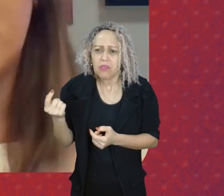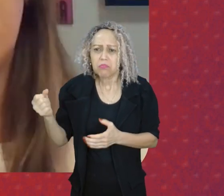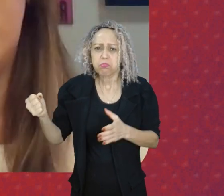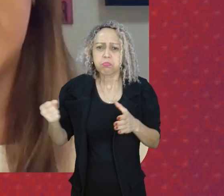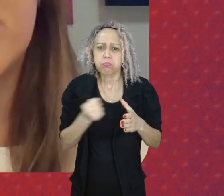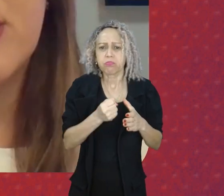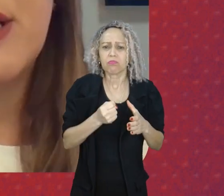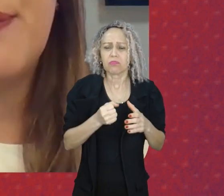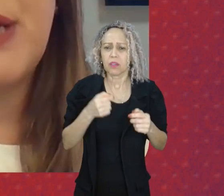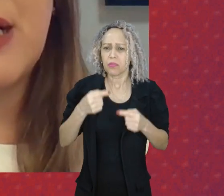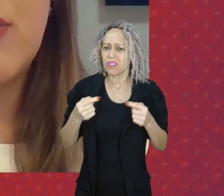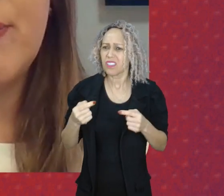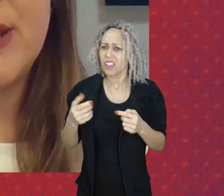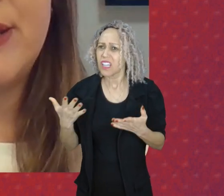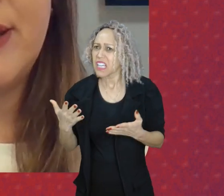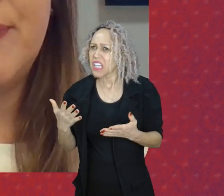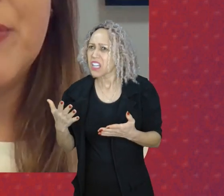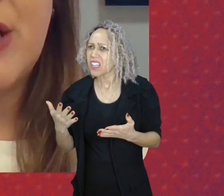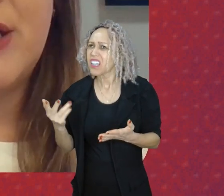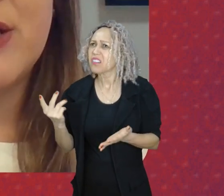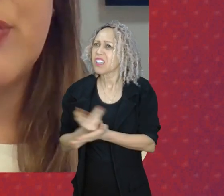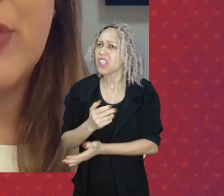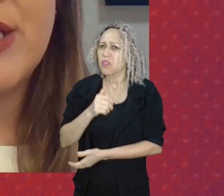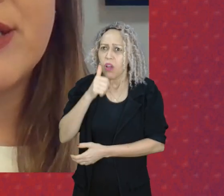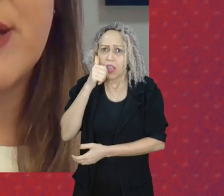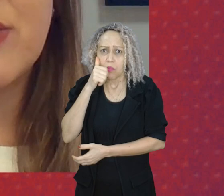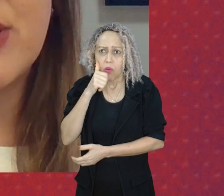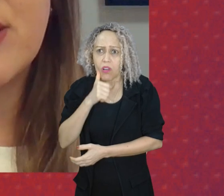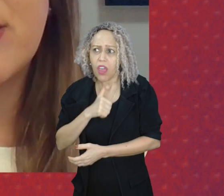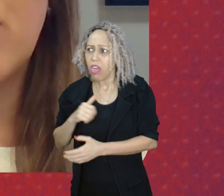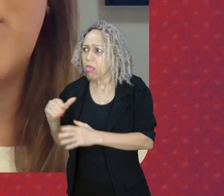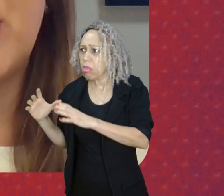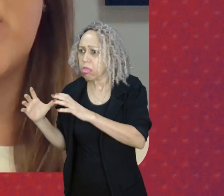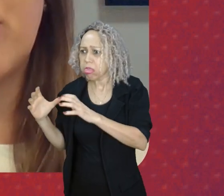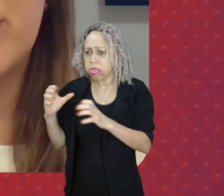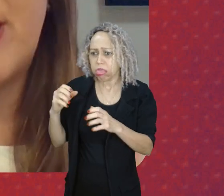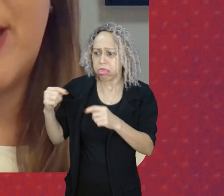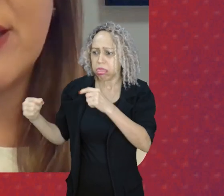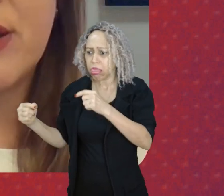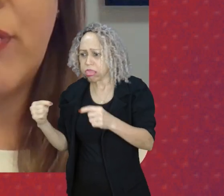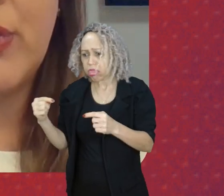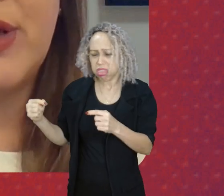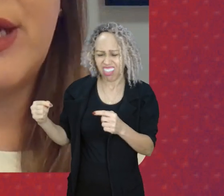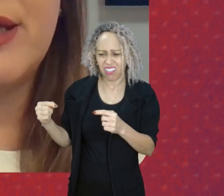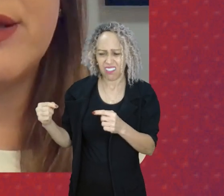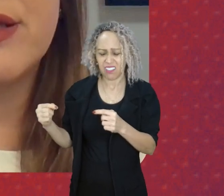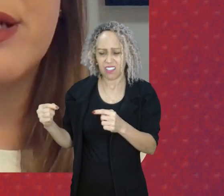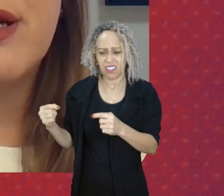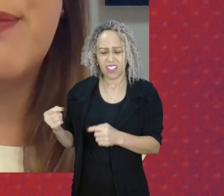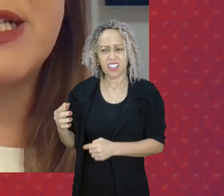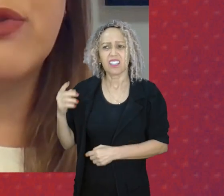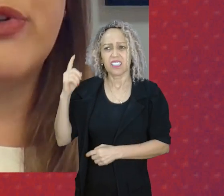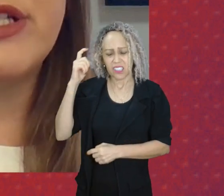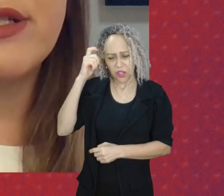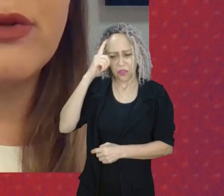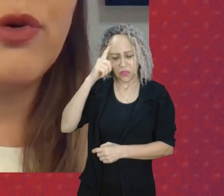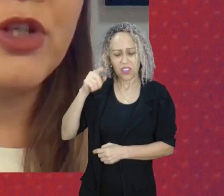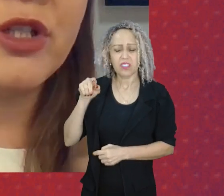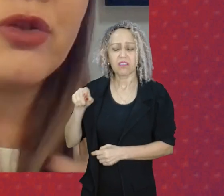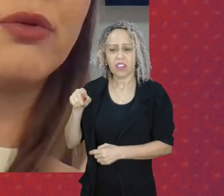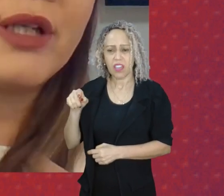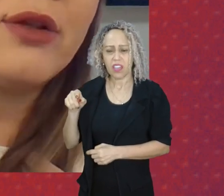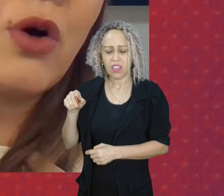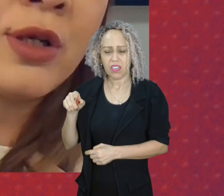tem mulheres unidas para combater ali as violências que às vezes são cometidas contra elas que foram eleitas, mas são violências